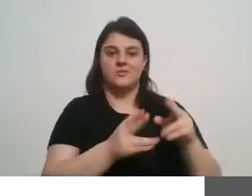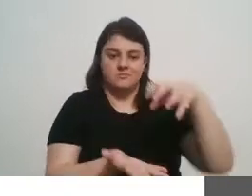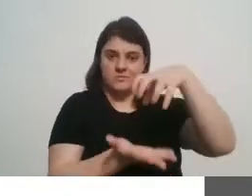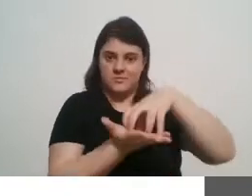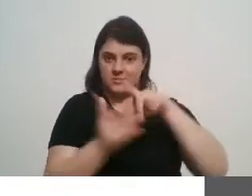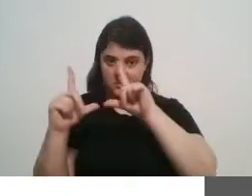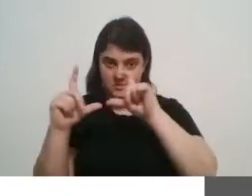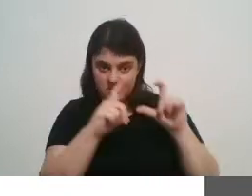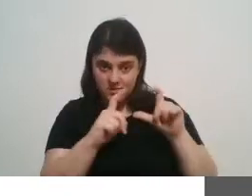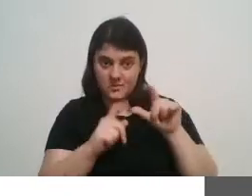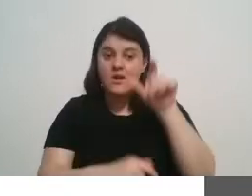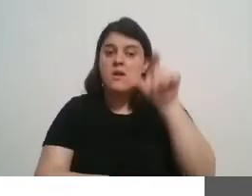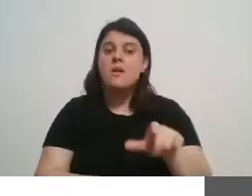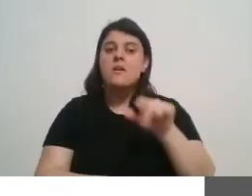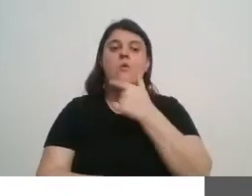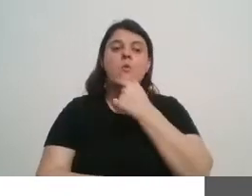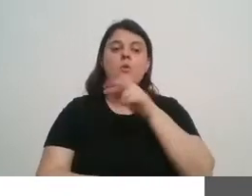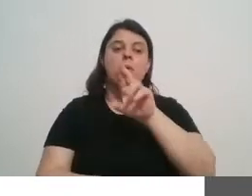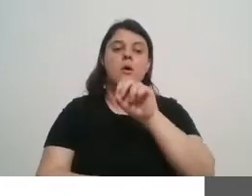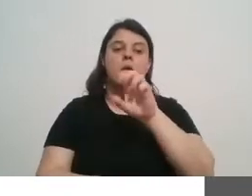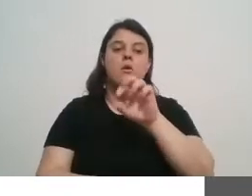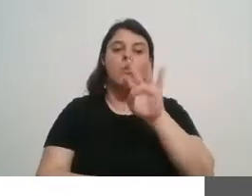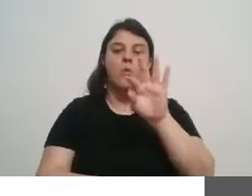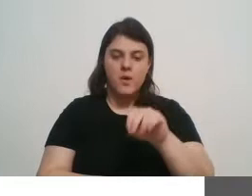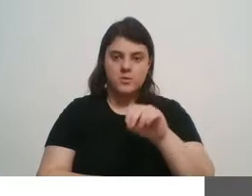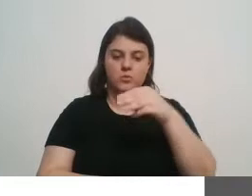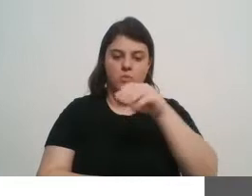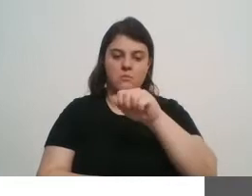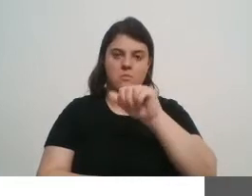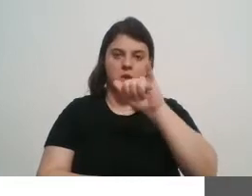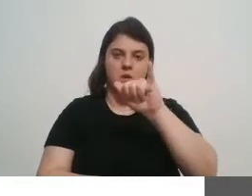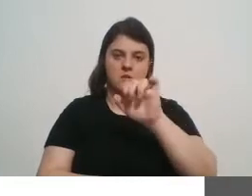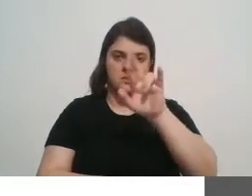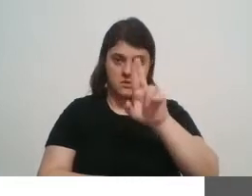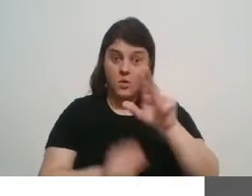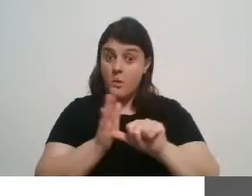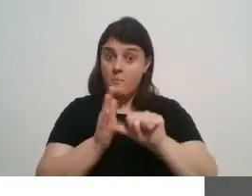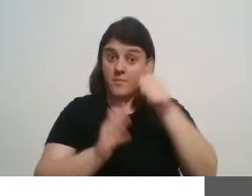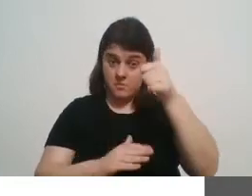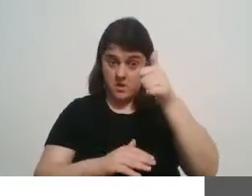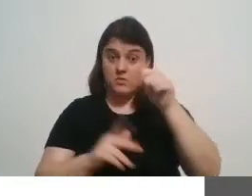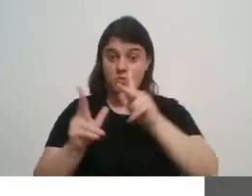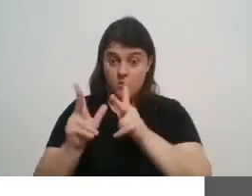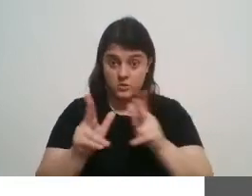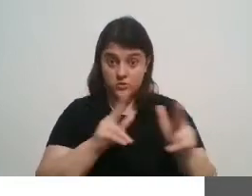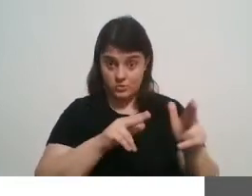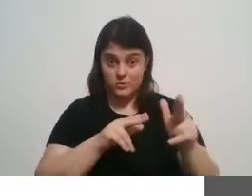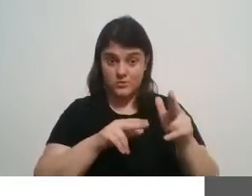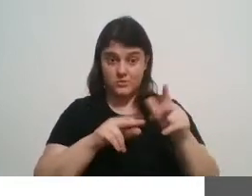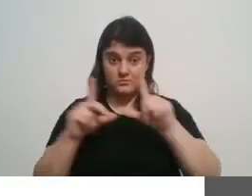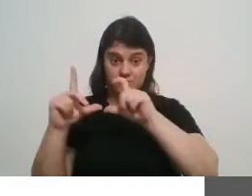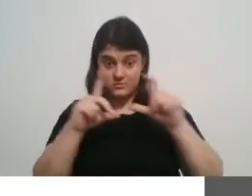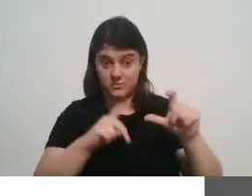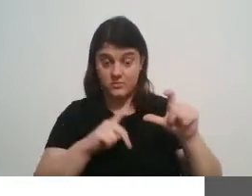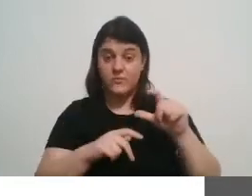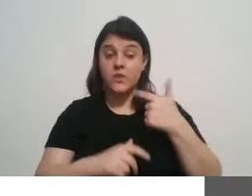Esse é o Roberto Maia, que está aí no telefone, foi o primeiro editor fotográfico do Última Hora. Nem todo jornal tinha editoria fotográfica, o Última